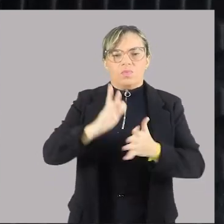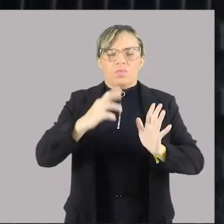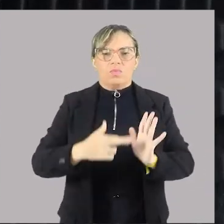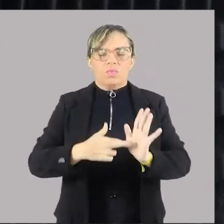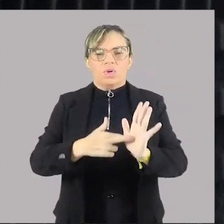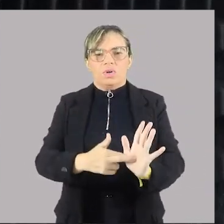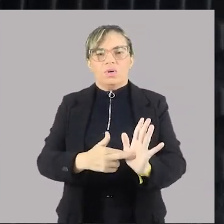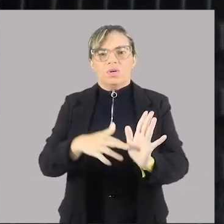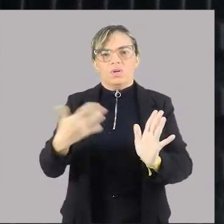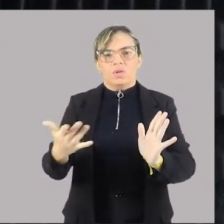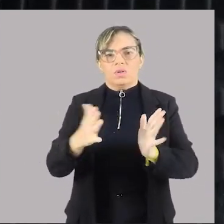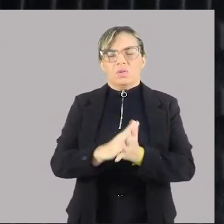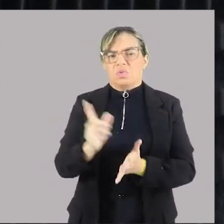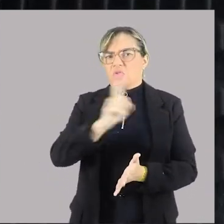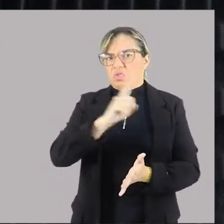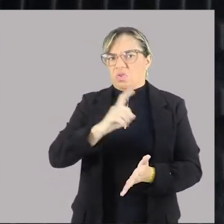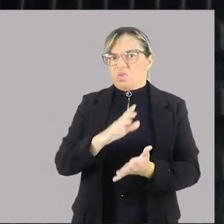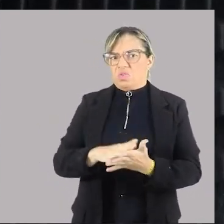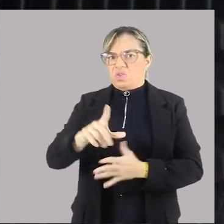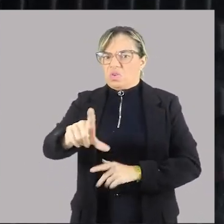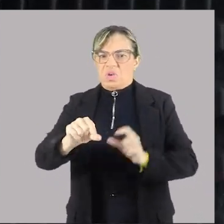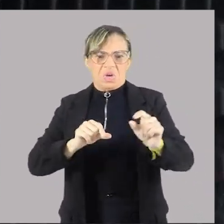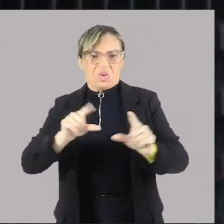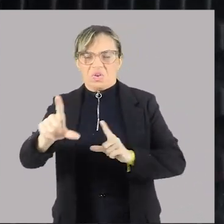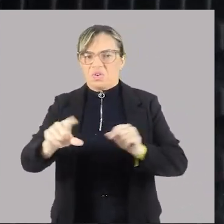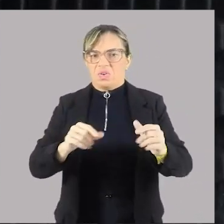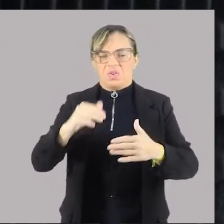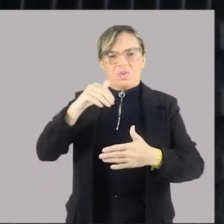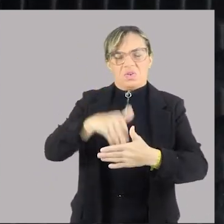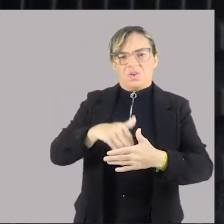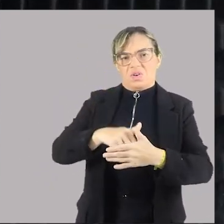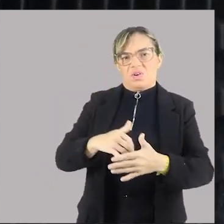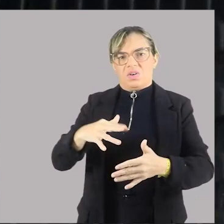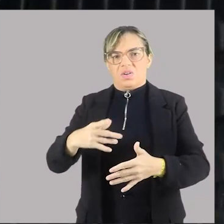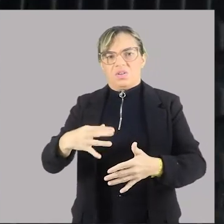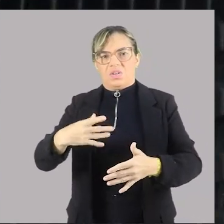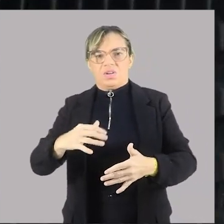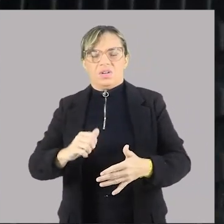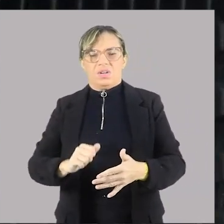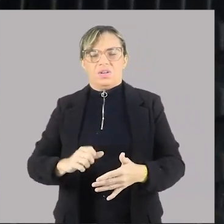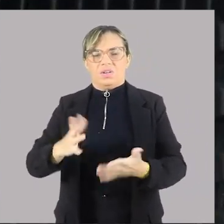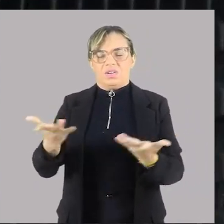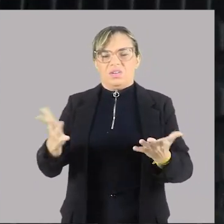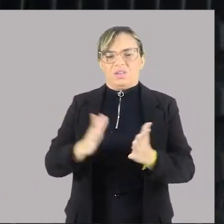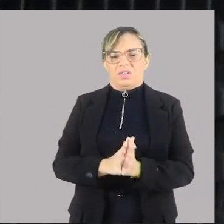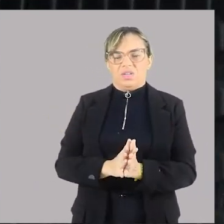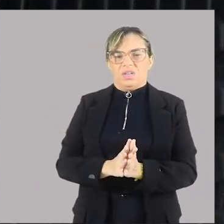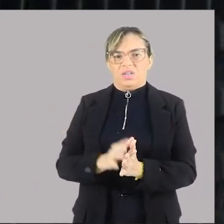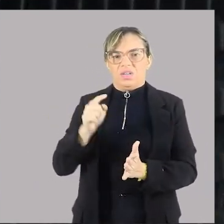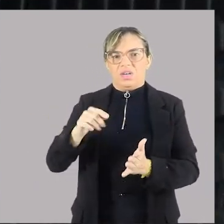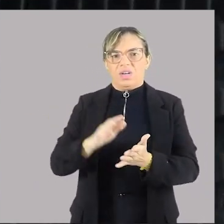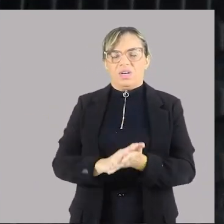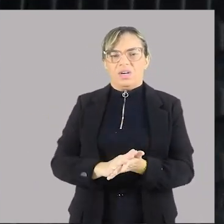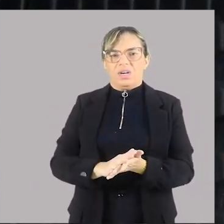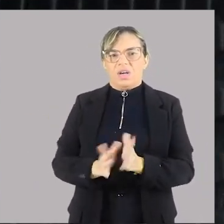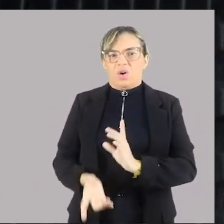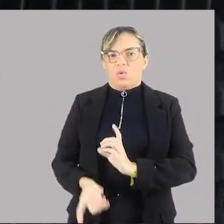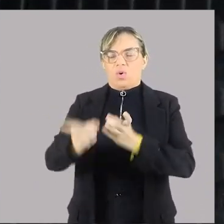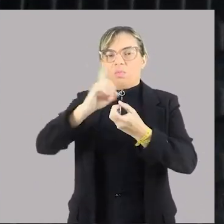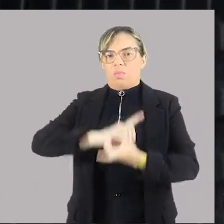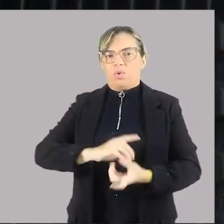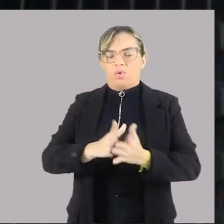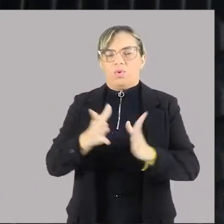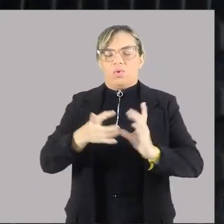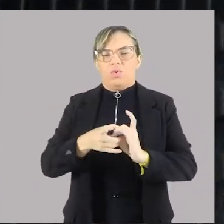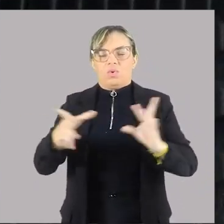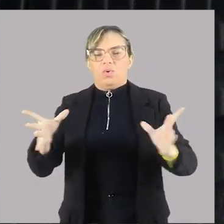não seriam eleitos ou diretamente ou indiretamente. Então, isso é uma prática antidemocrática. A nomeação por parte do